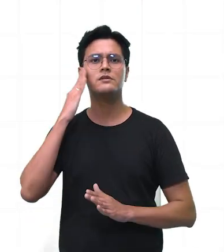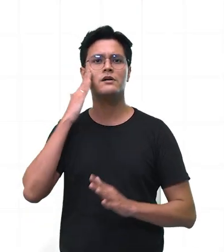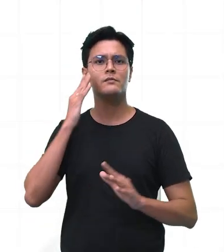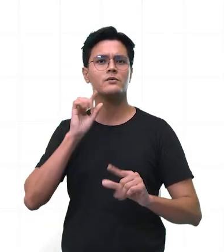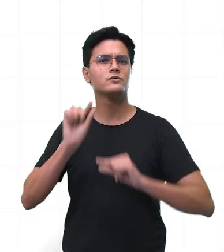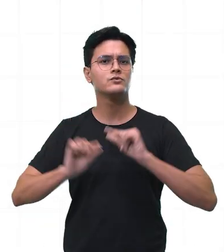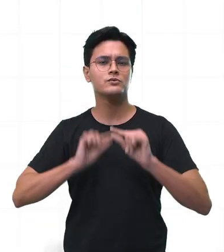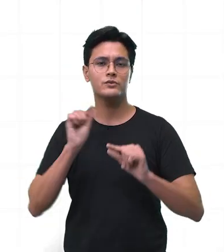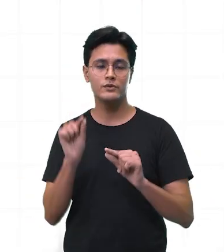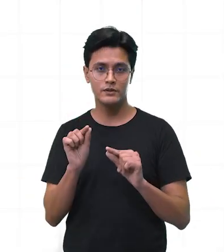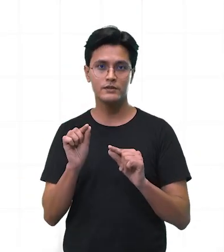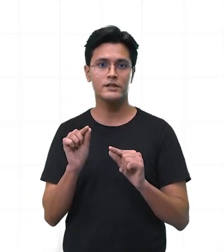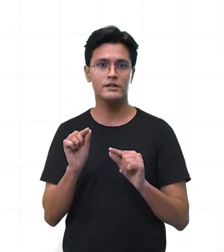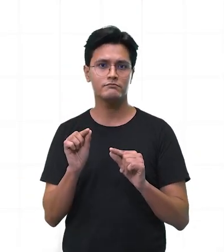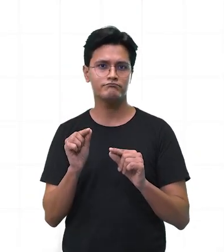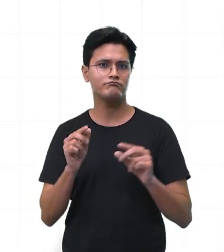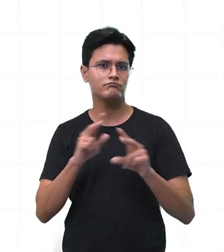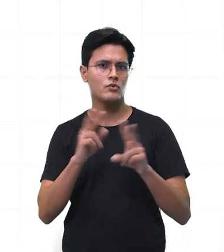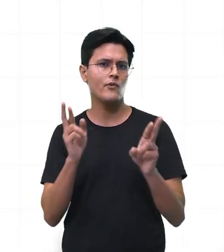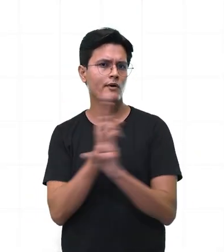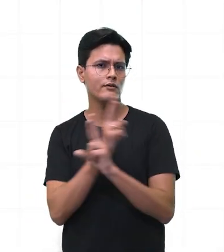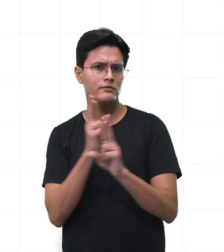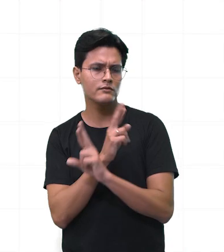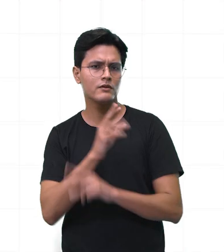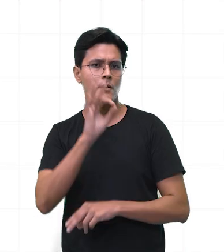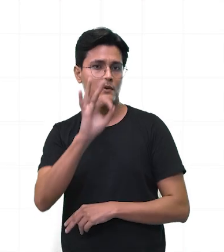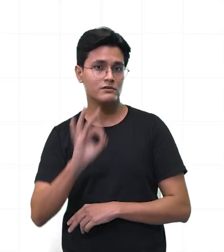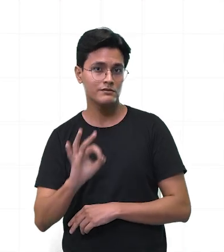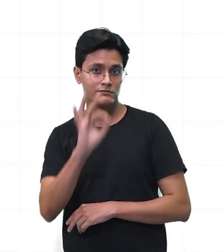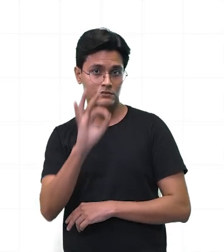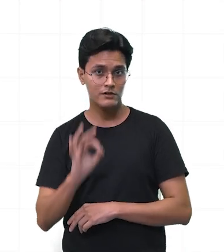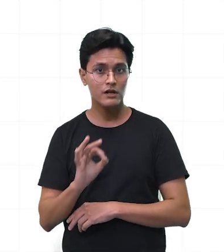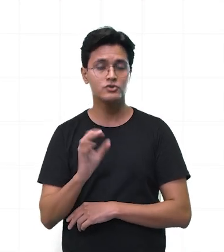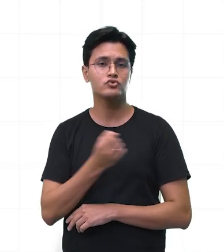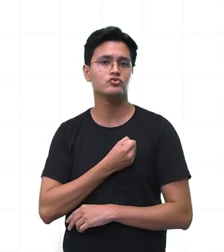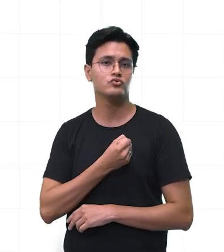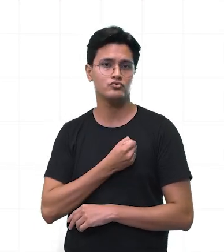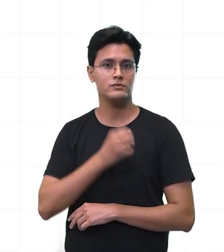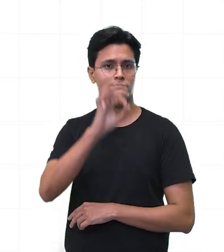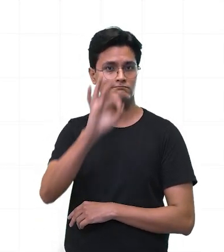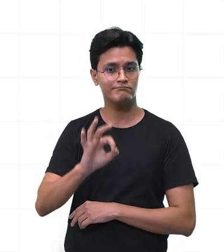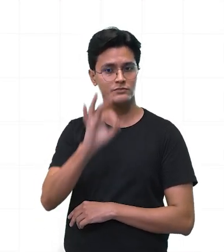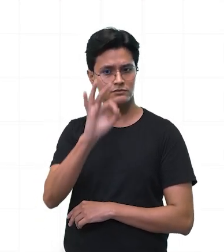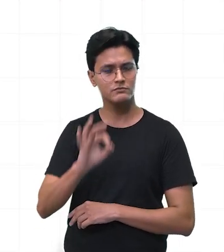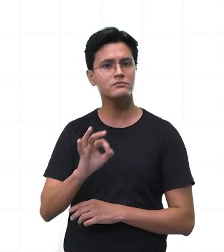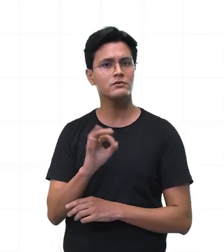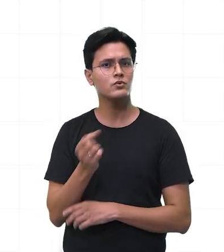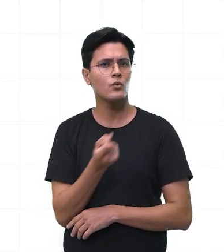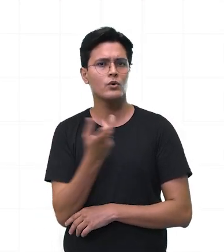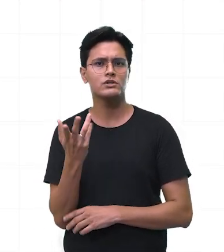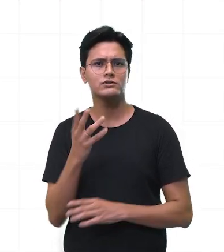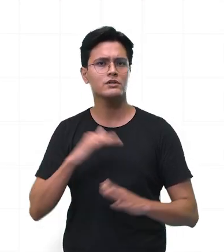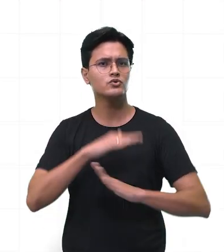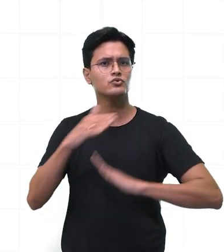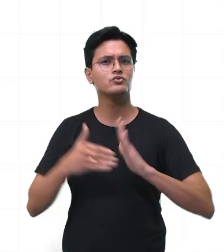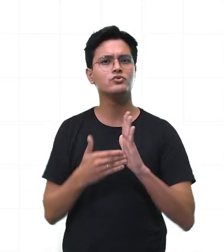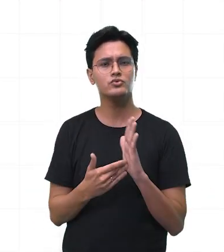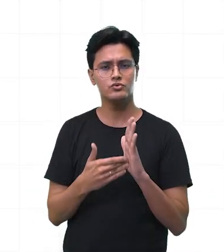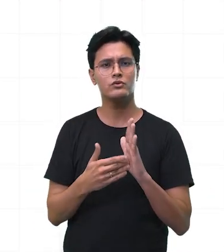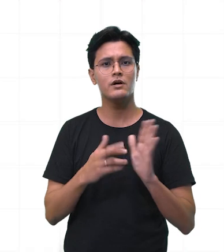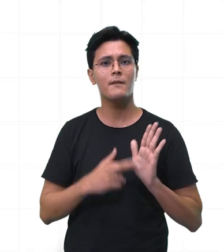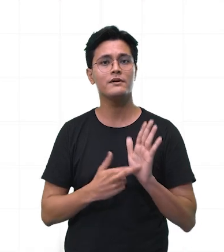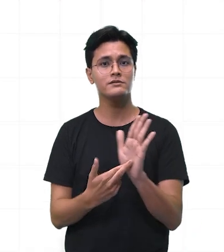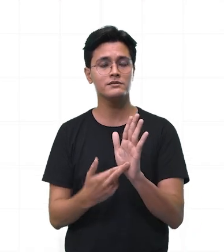que quando falamos em porcentagem de um número, todo esse número, toda essa quantidade representa 100%,